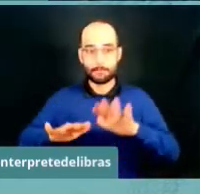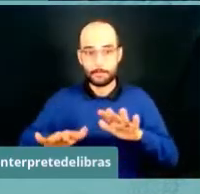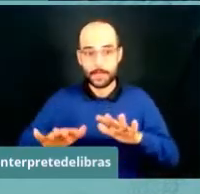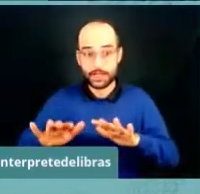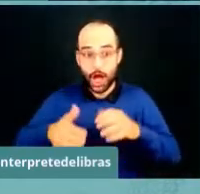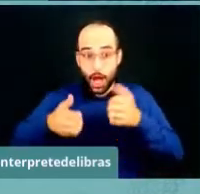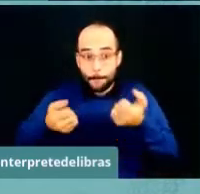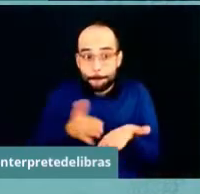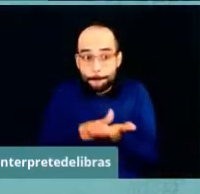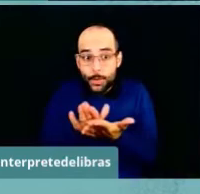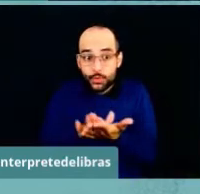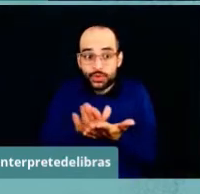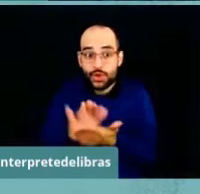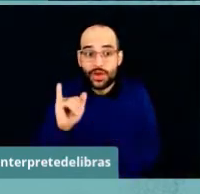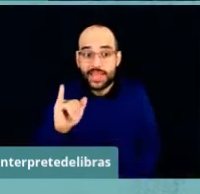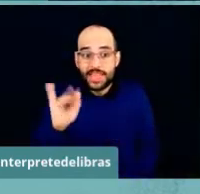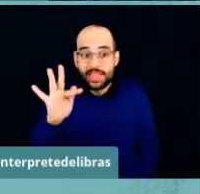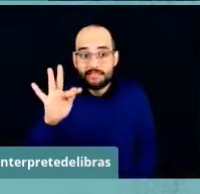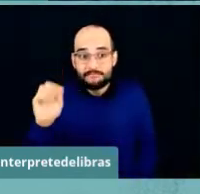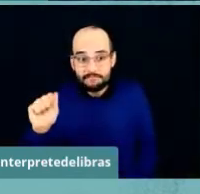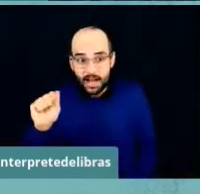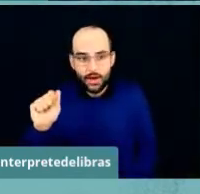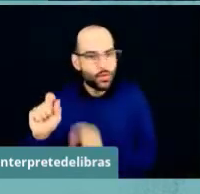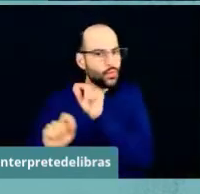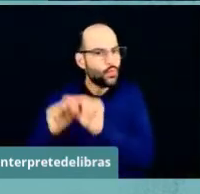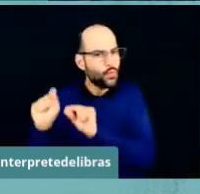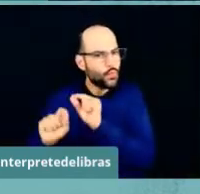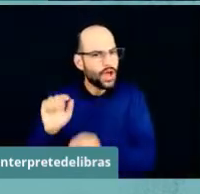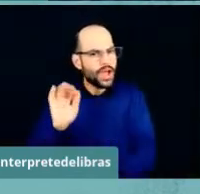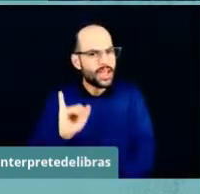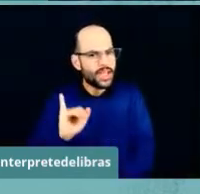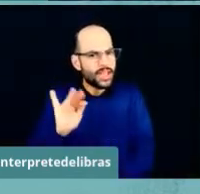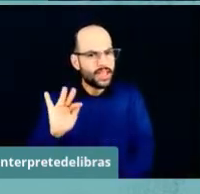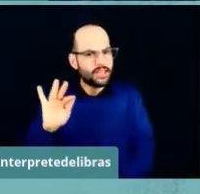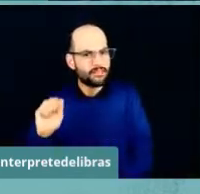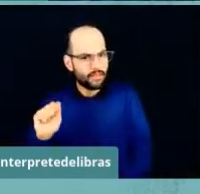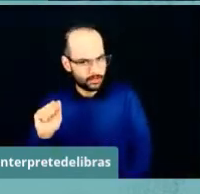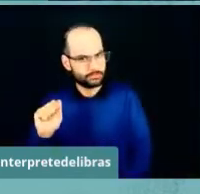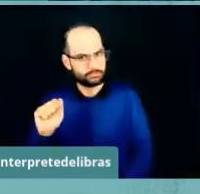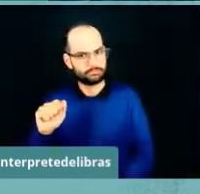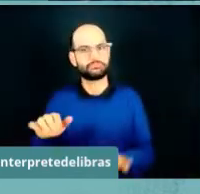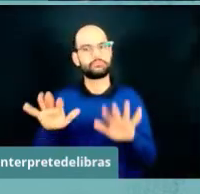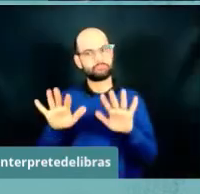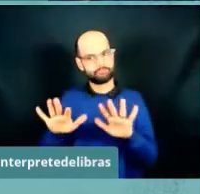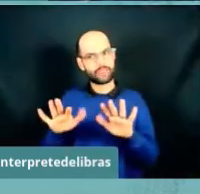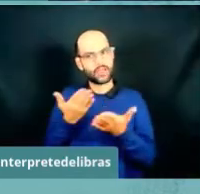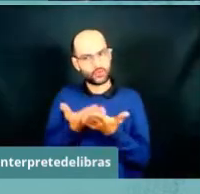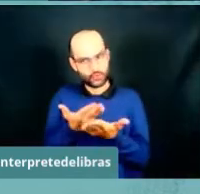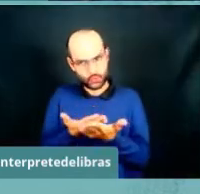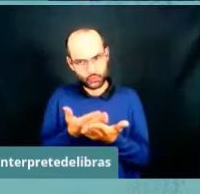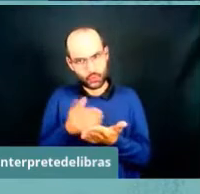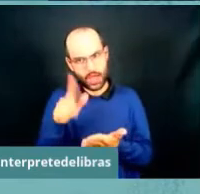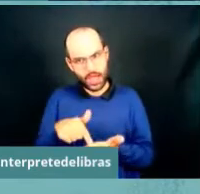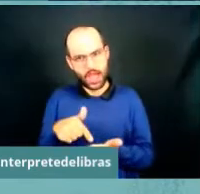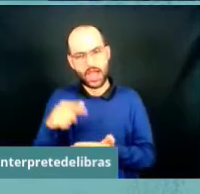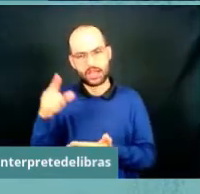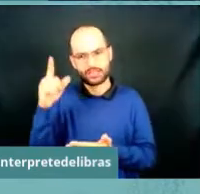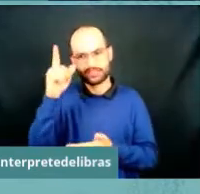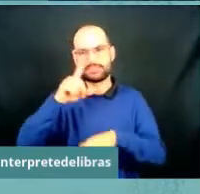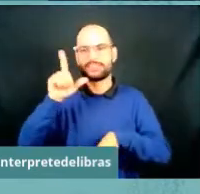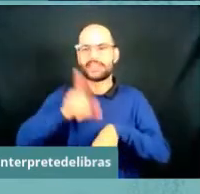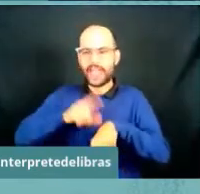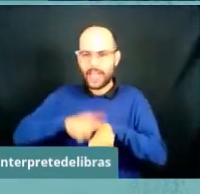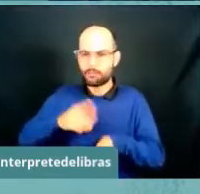detalhar para vocês o que é o IFA. Então, isso gera custo e gera tempo de produção.